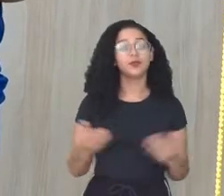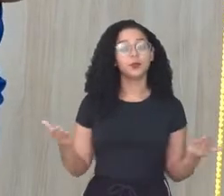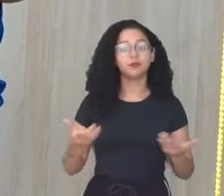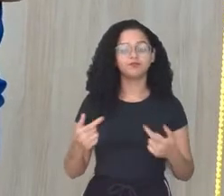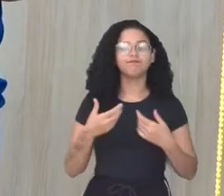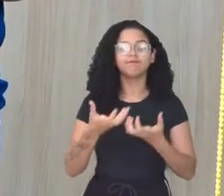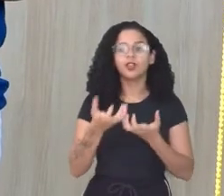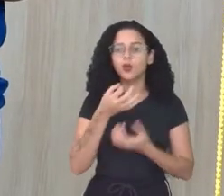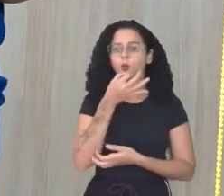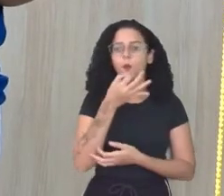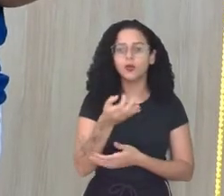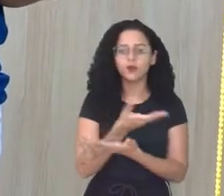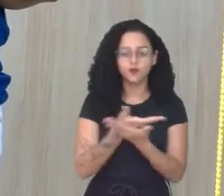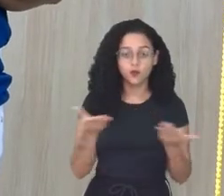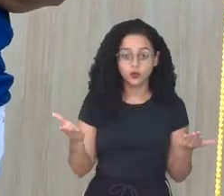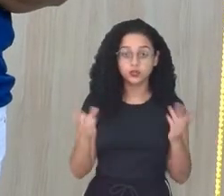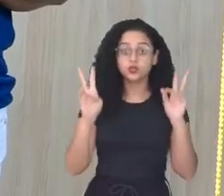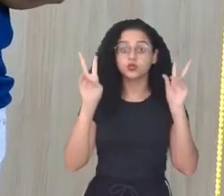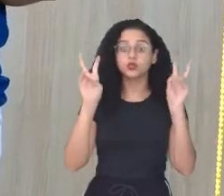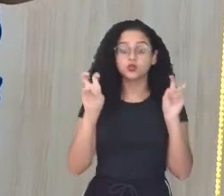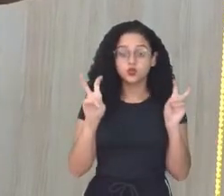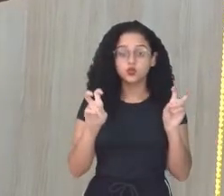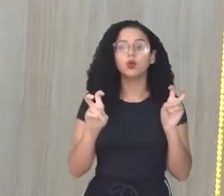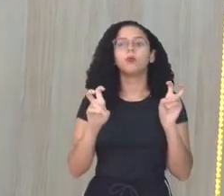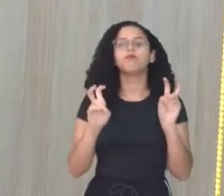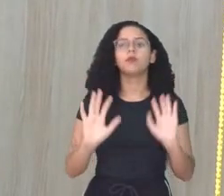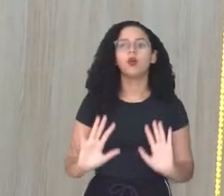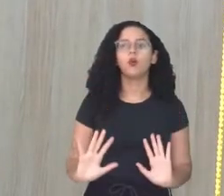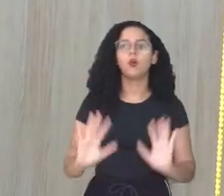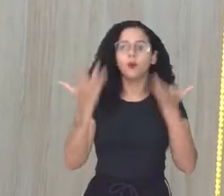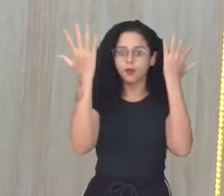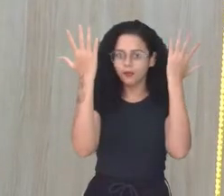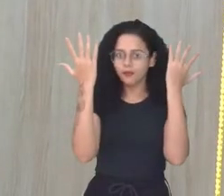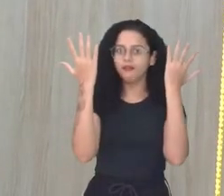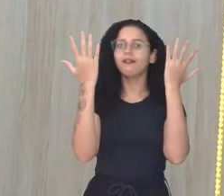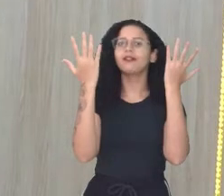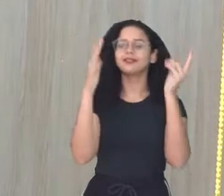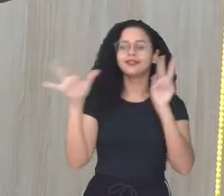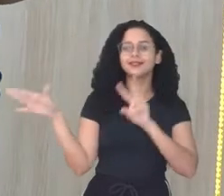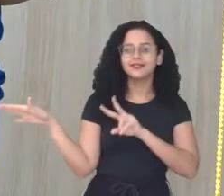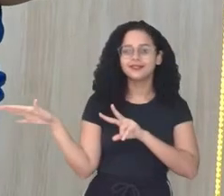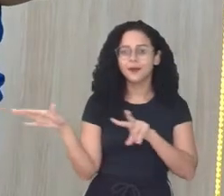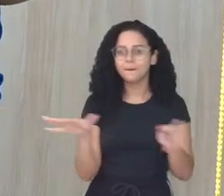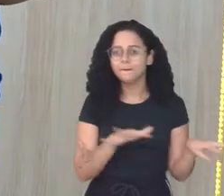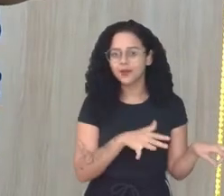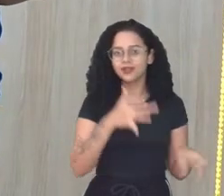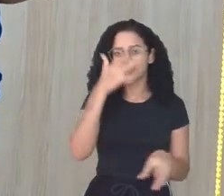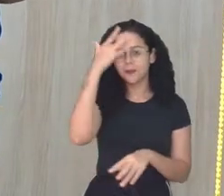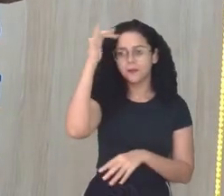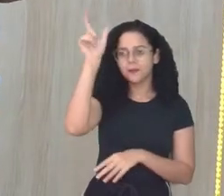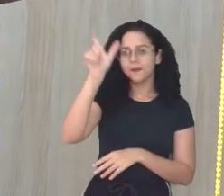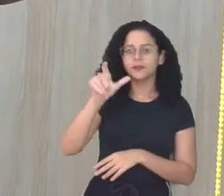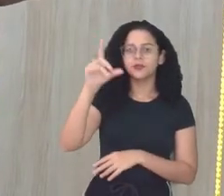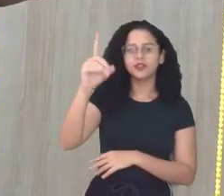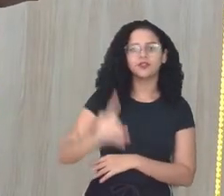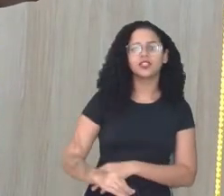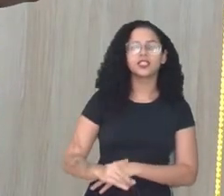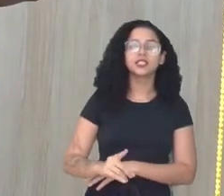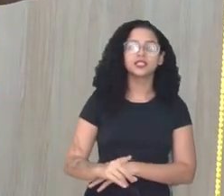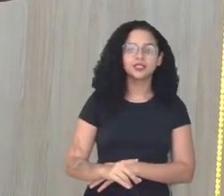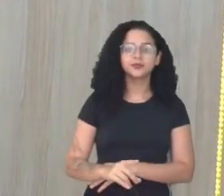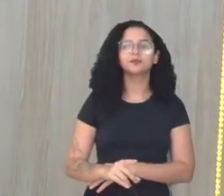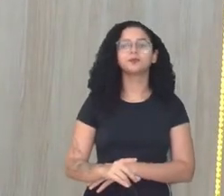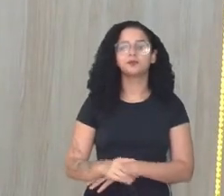quero comentar com vocês sobre a comemoração da Semana da Pessoa com Deficiência.